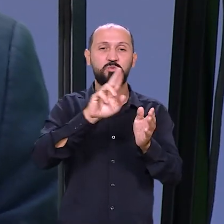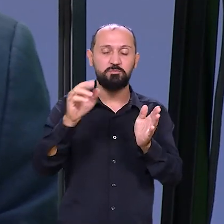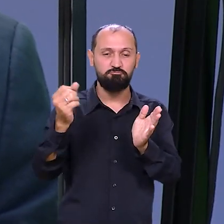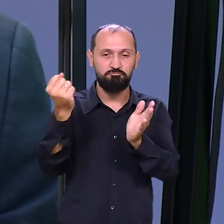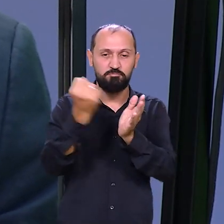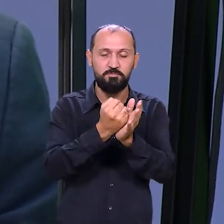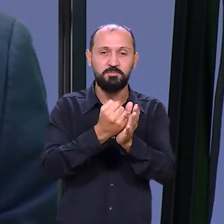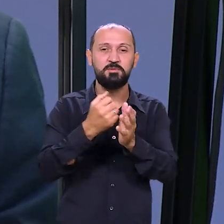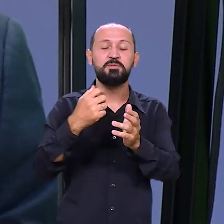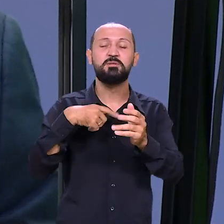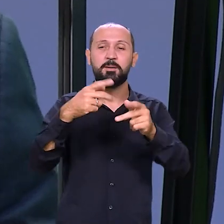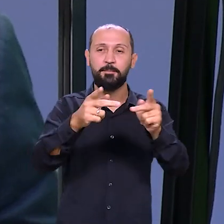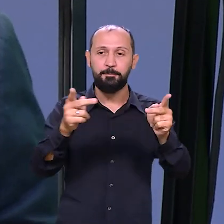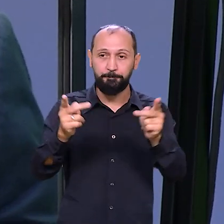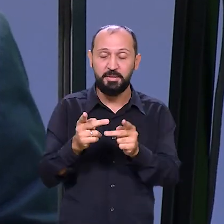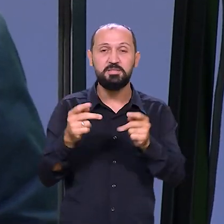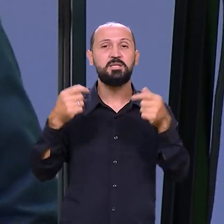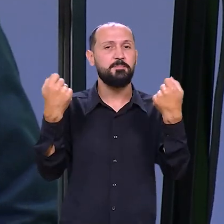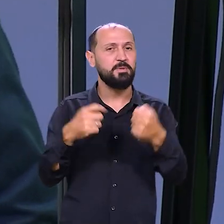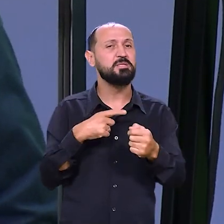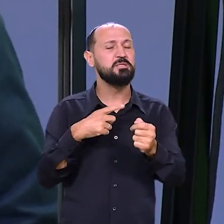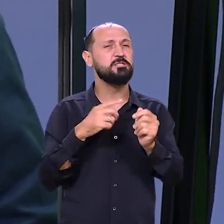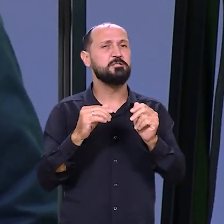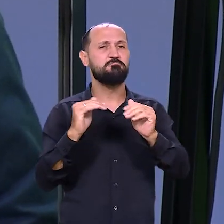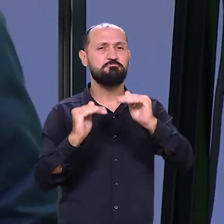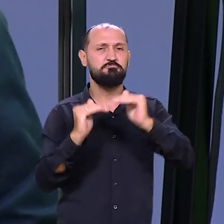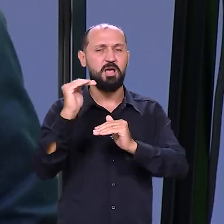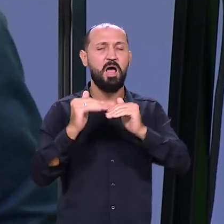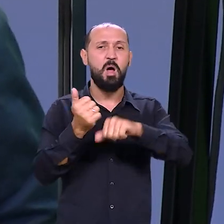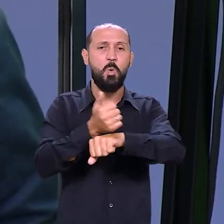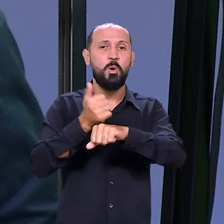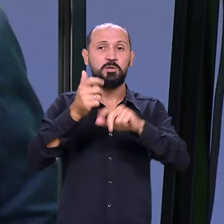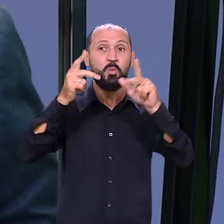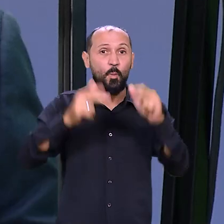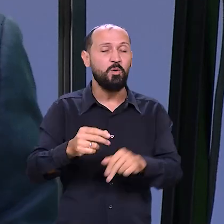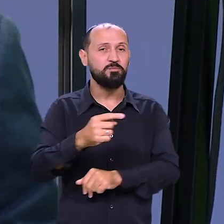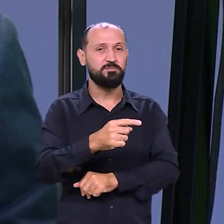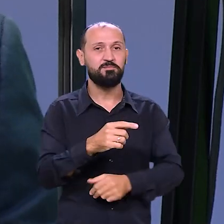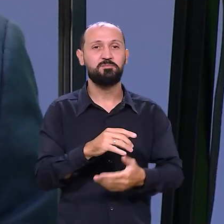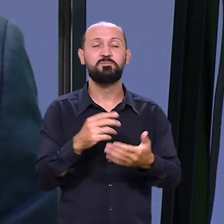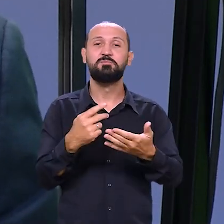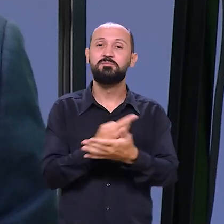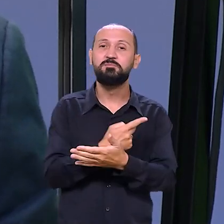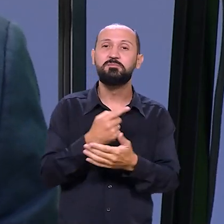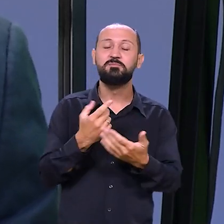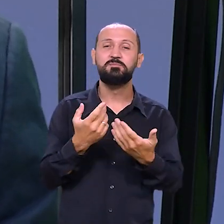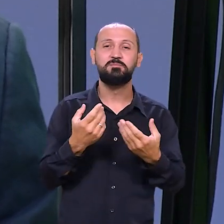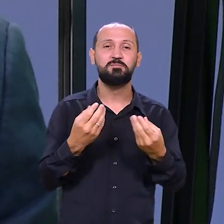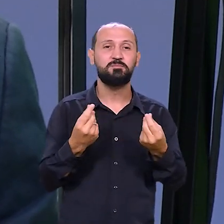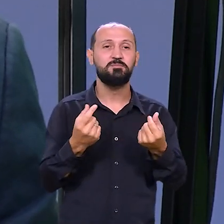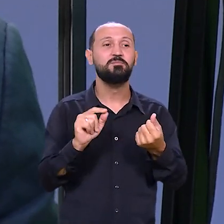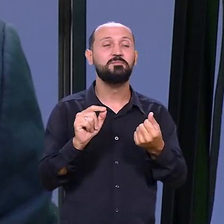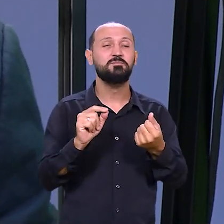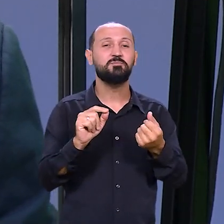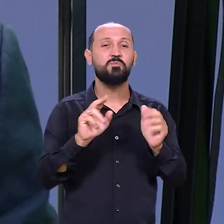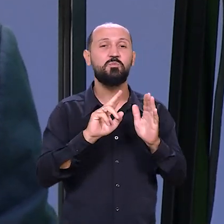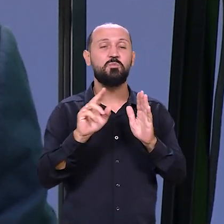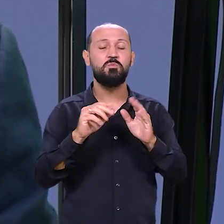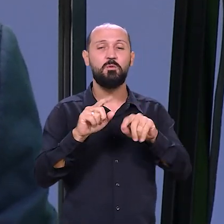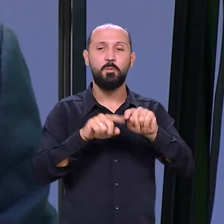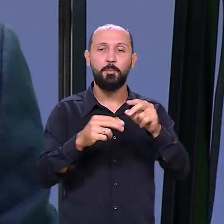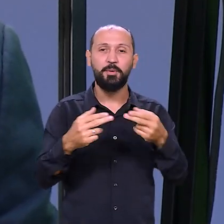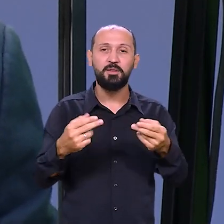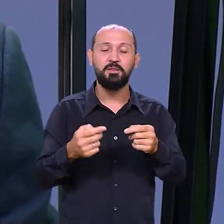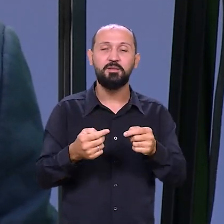esse produto na pizza, ele tem que ser realmente... Então, ele tem que ser aquele produto. O erro está em quem coloca o